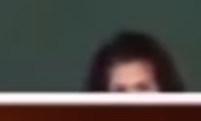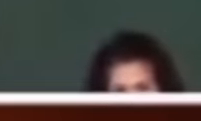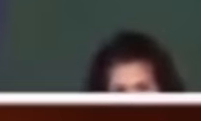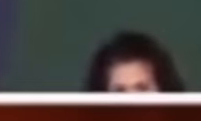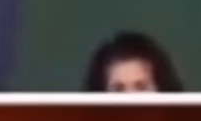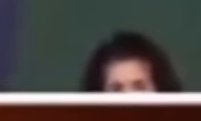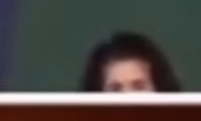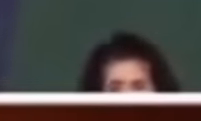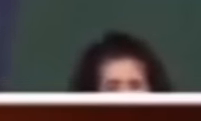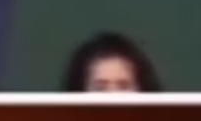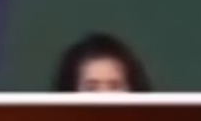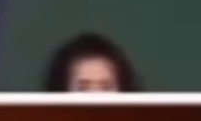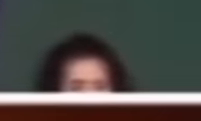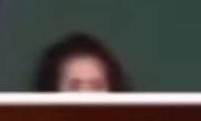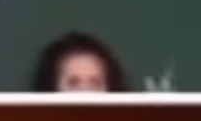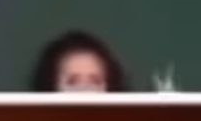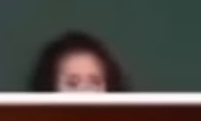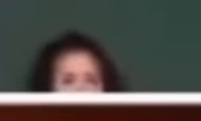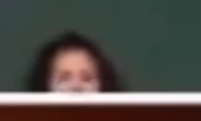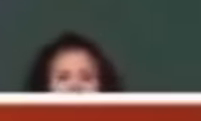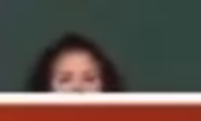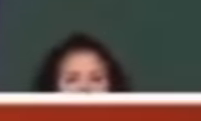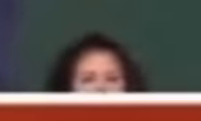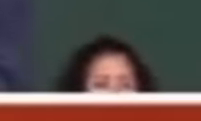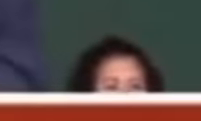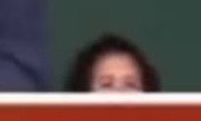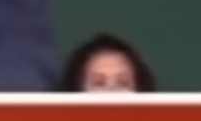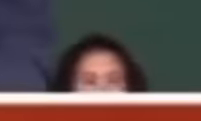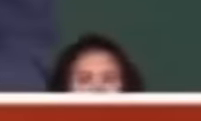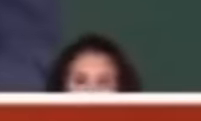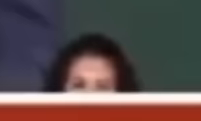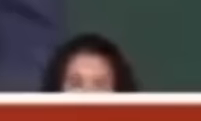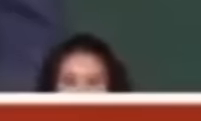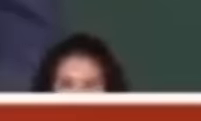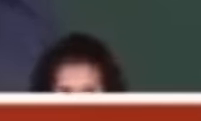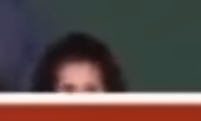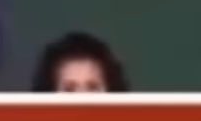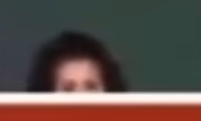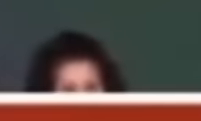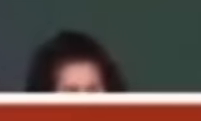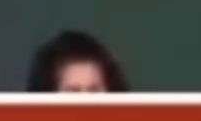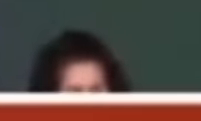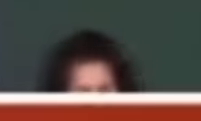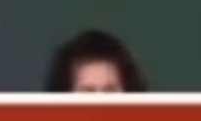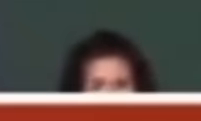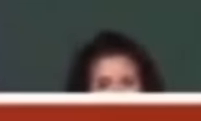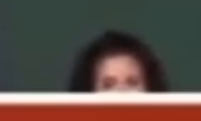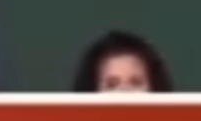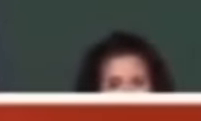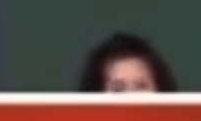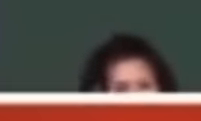da floresta é assim é assim que o povo brasileiro vê ela exatamente assim o po brasileiro